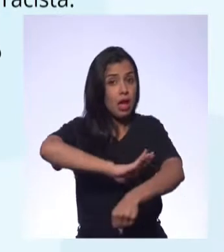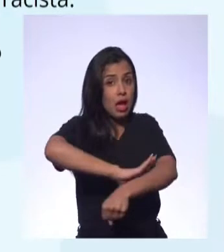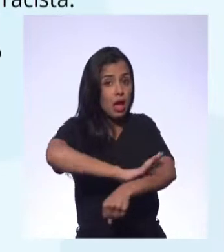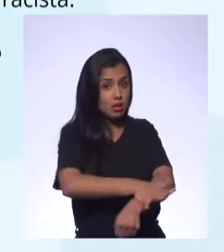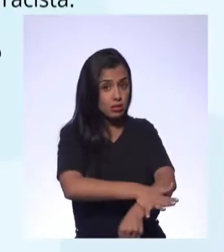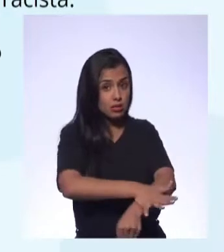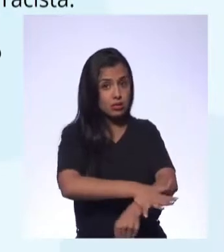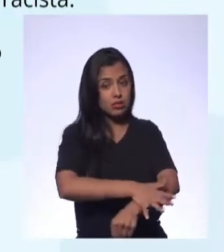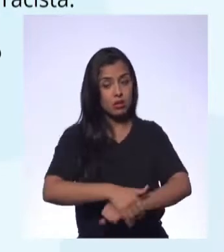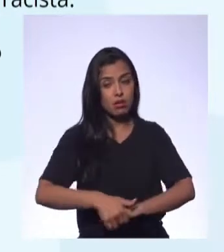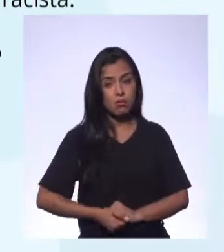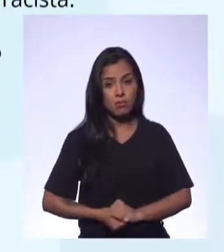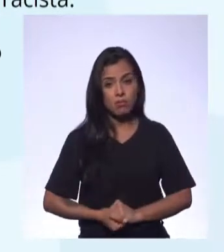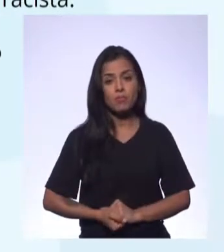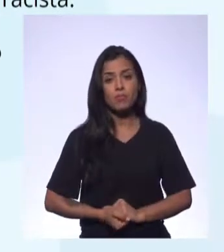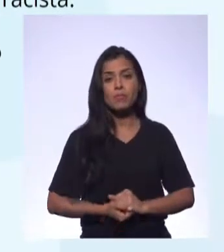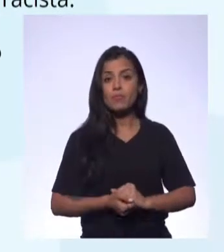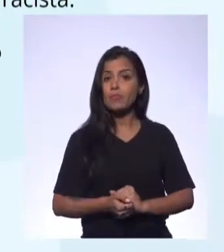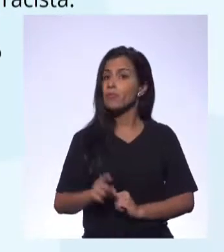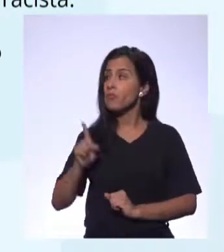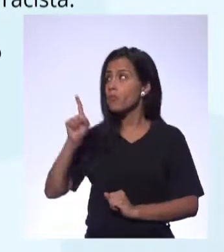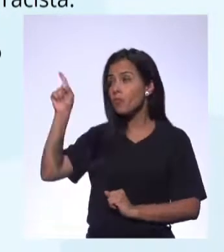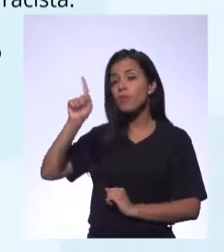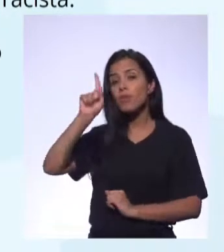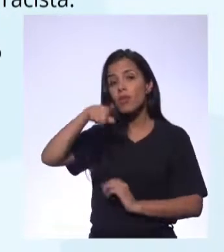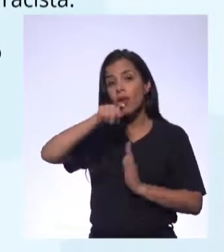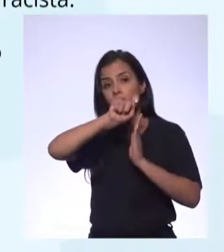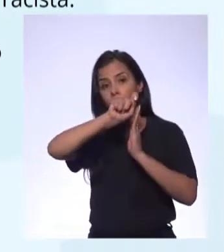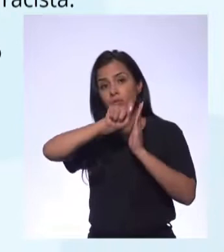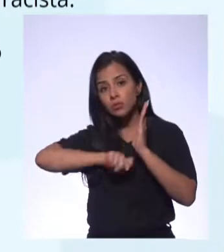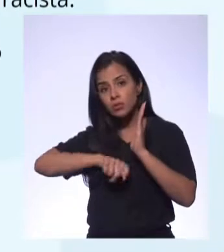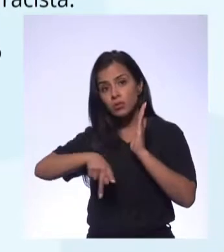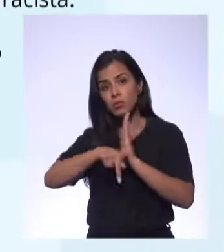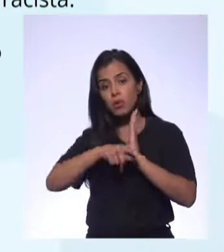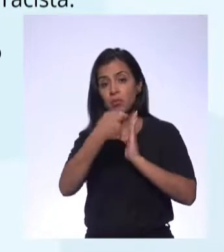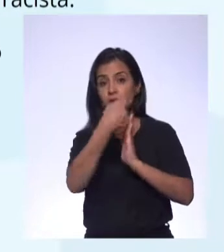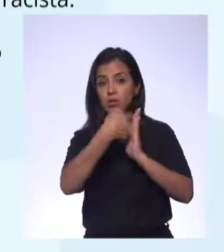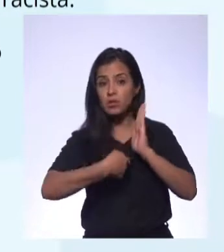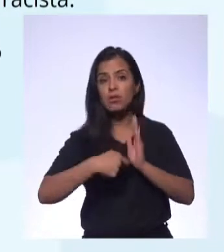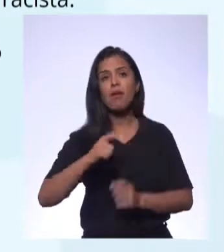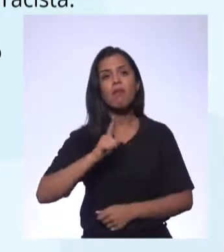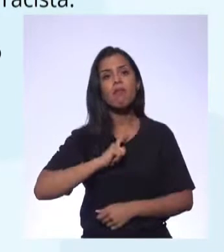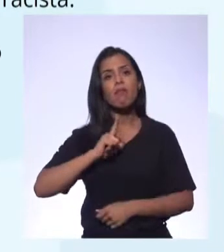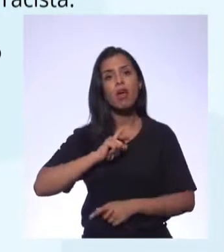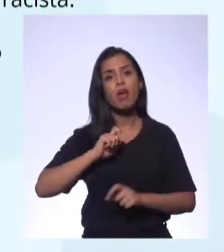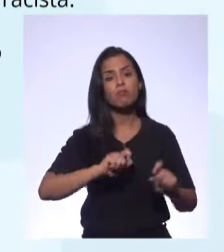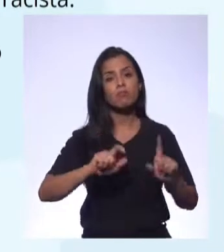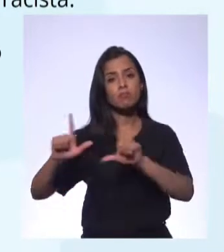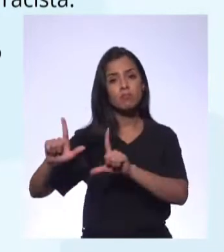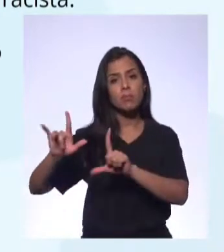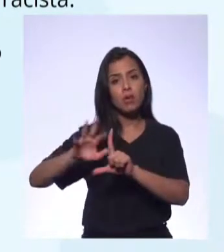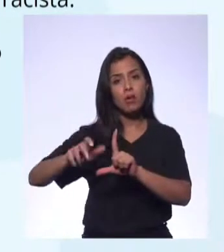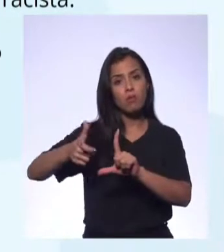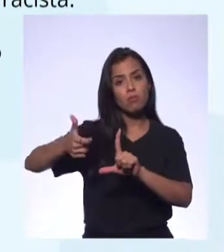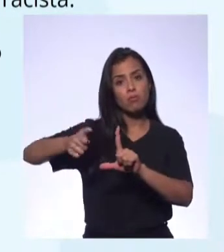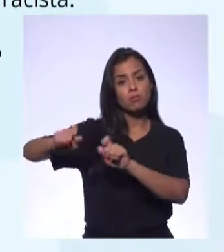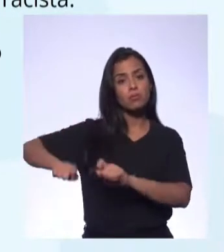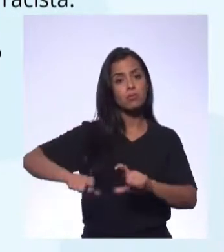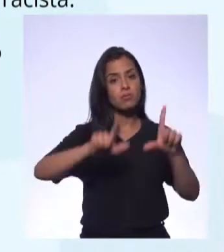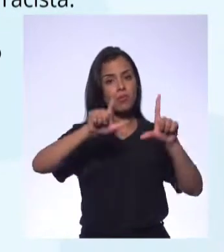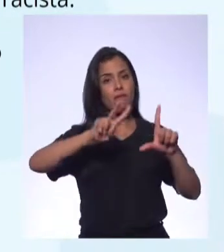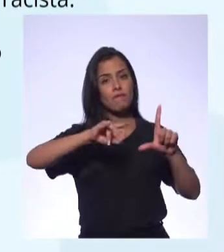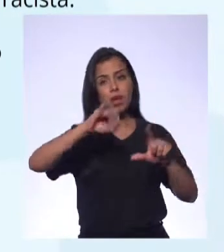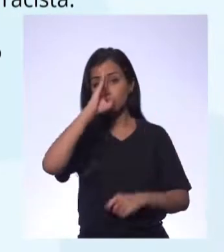Esse é um trecho de um texto, né, que a gente leu aí, e o texto na íntegra você consegue acessar através do QR Code, que vai